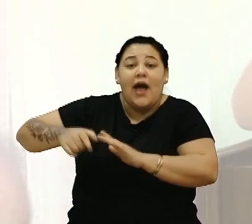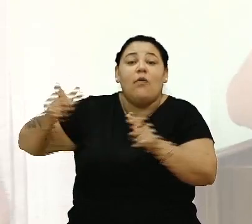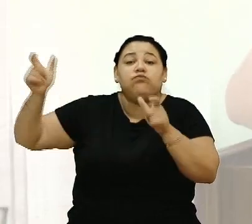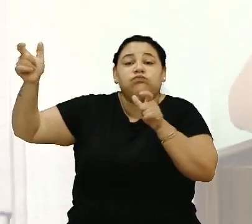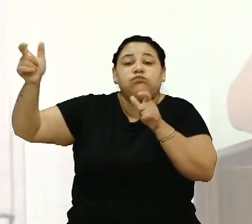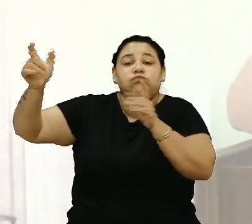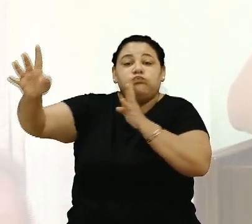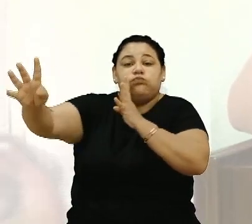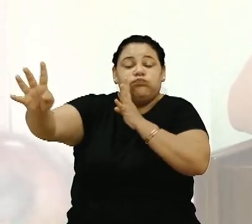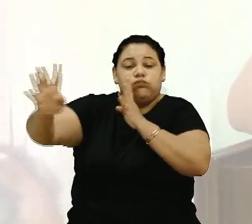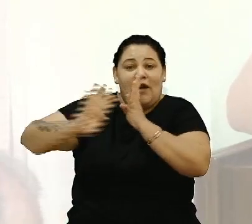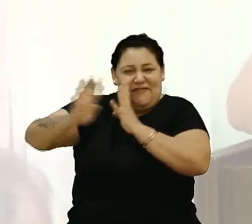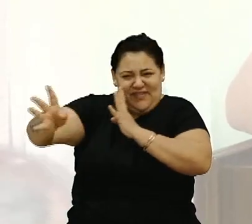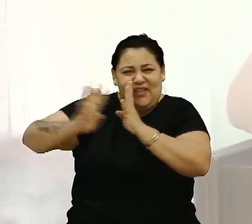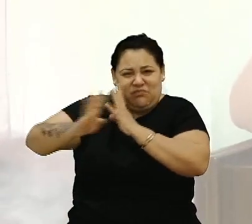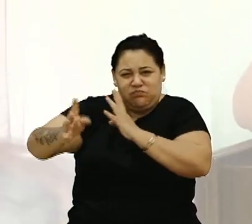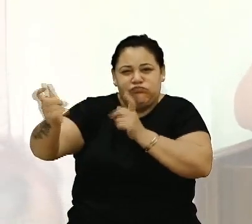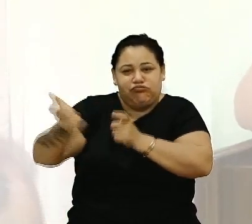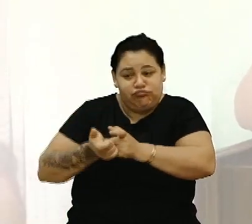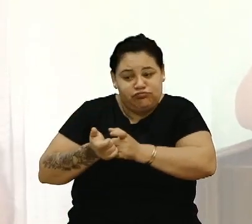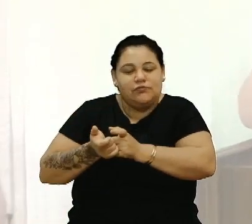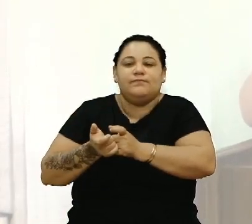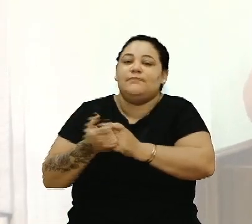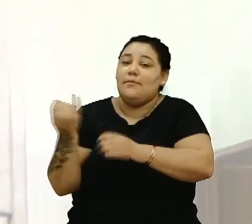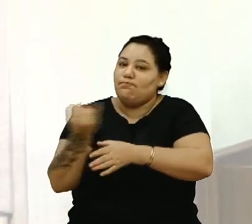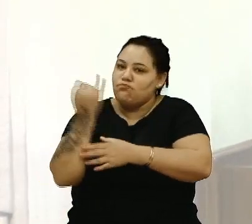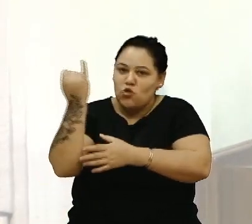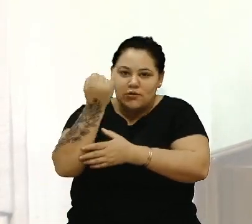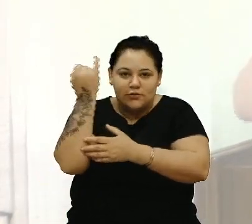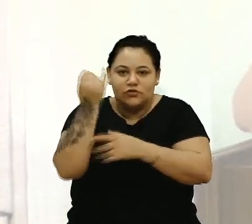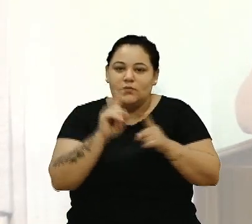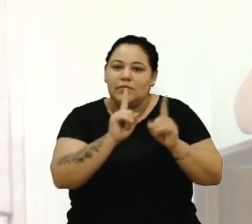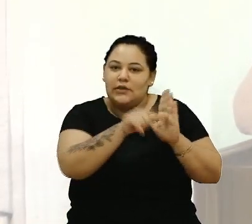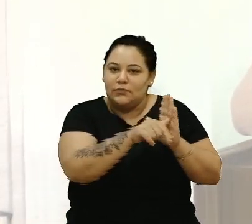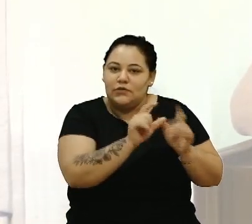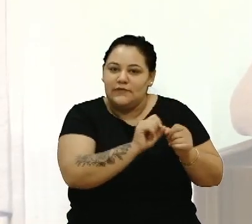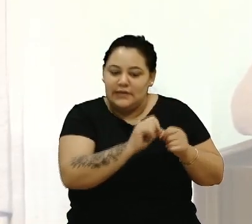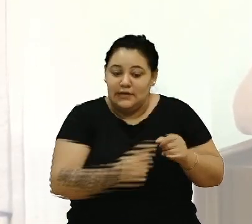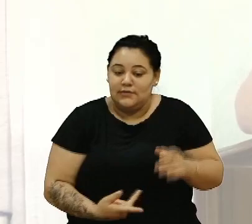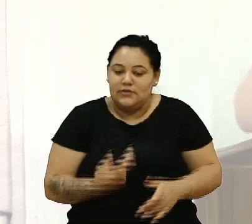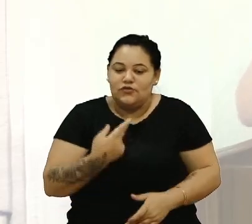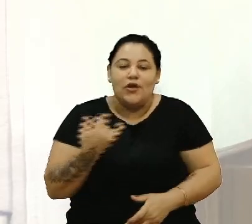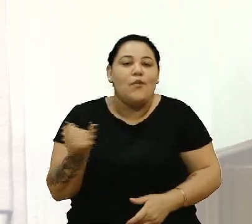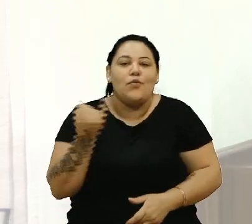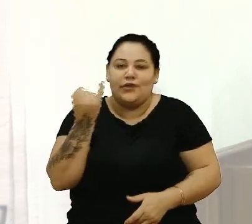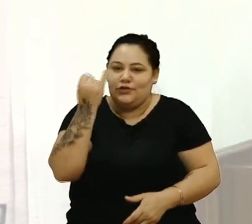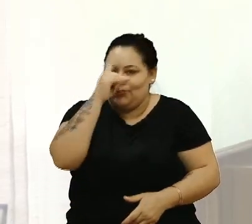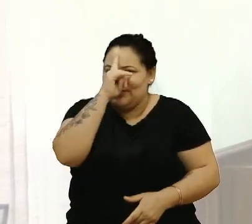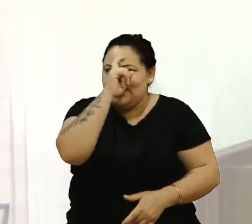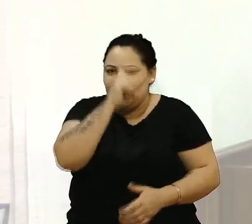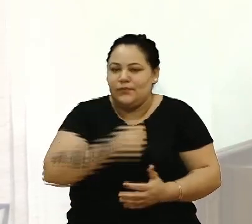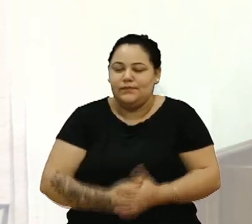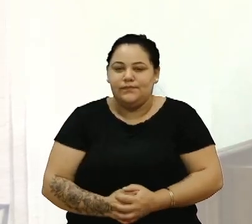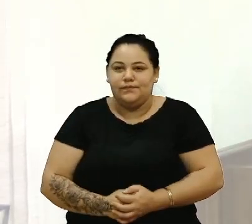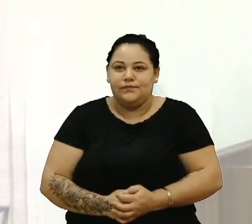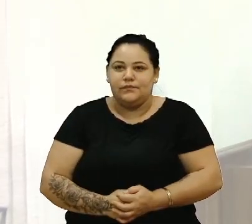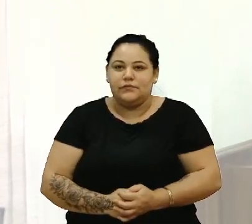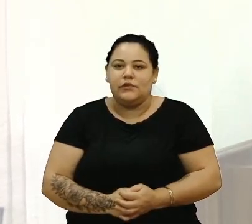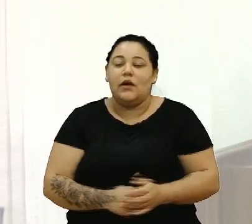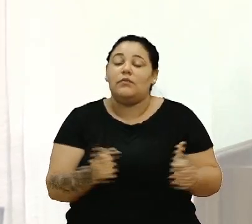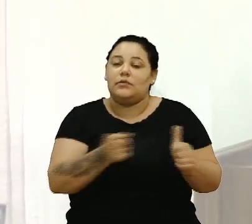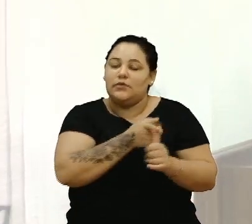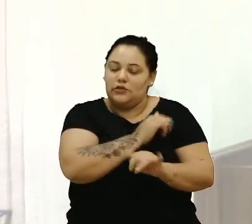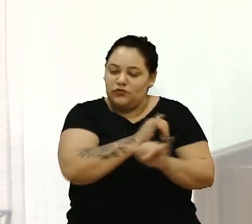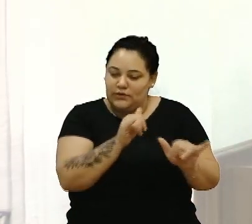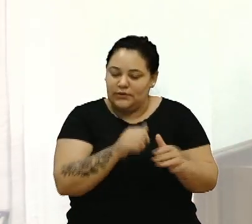de ressonância. A ressonância é muito importante para depois serem efetuadas as cirurgias necessárias. Uma parte, vereador. Essa é a primeira notícia. A